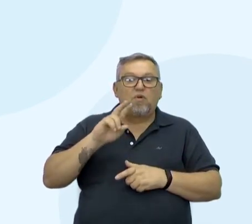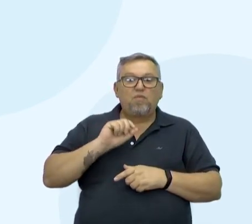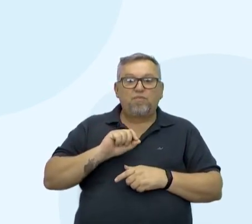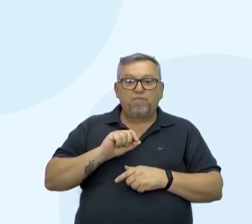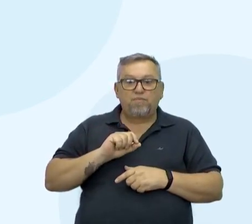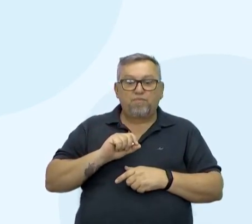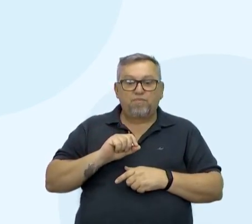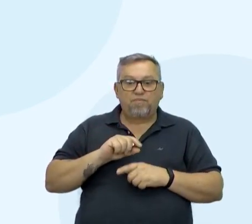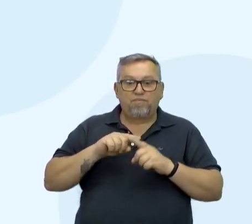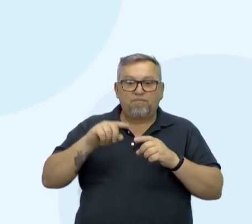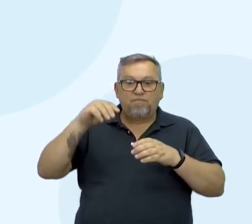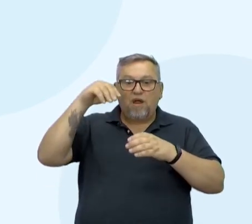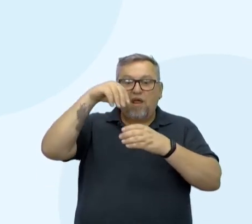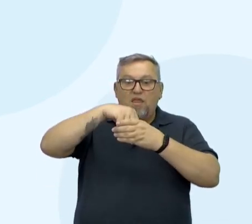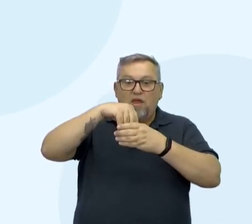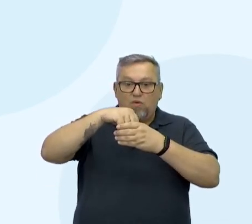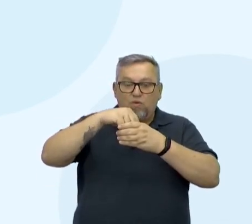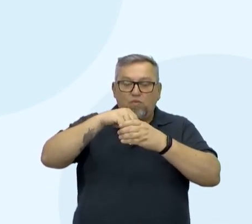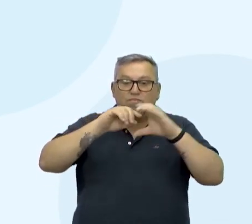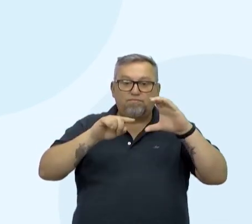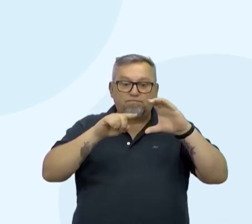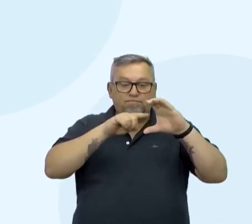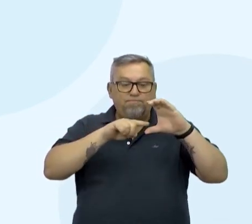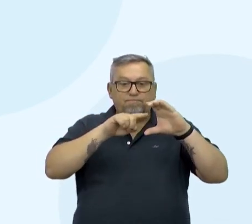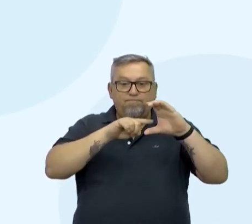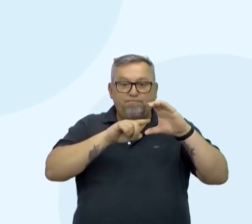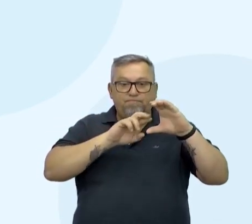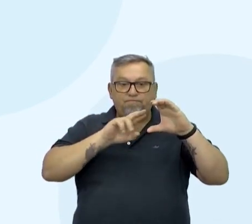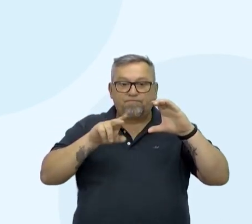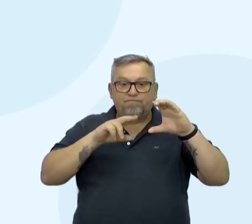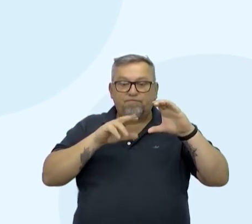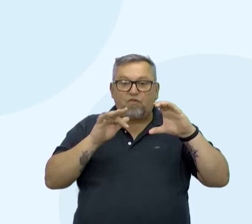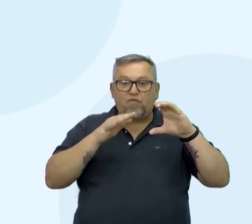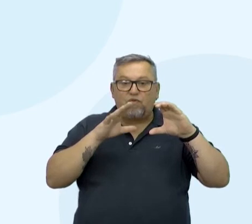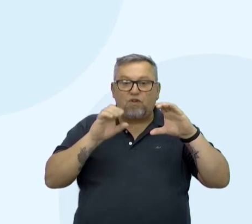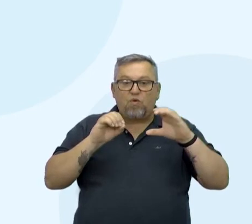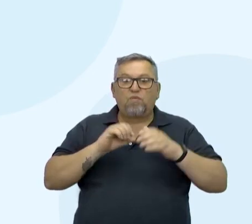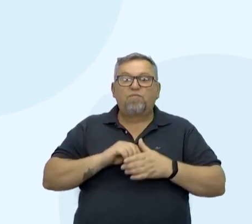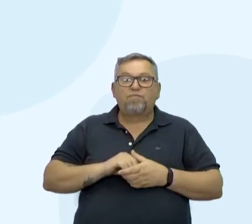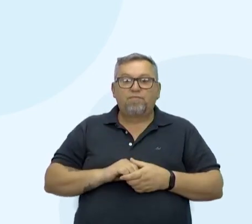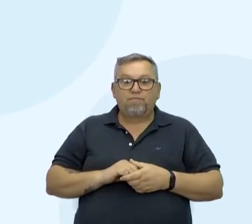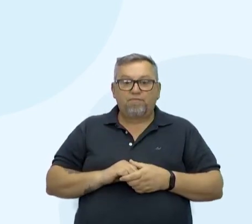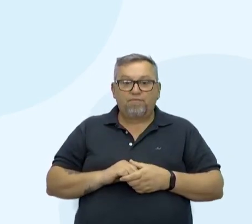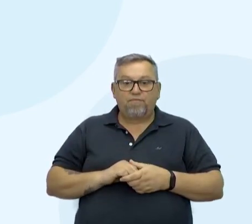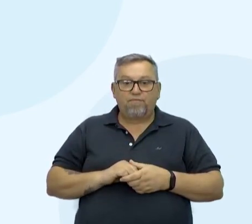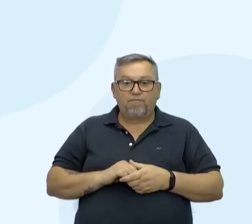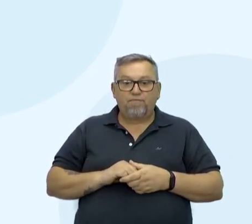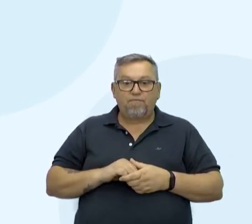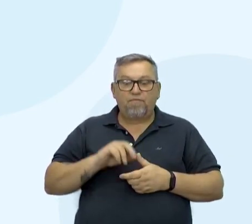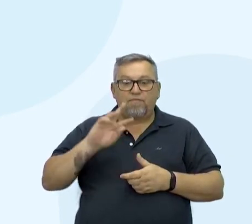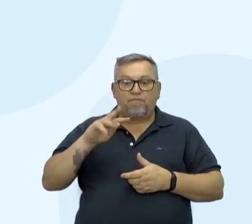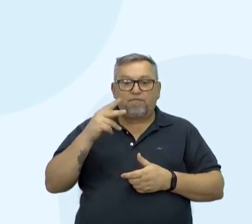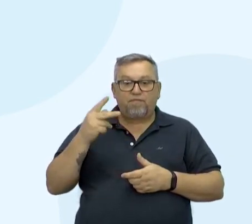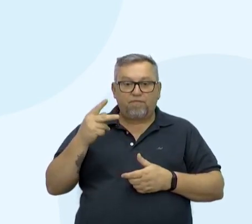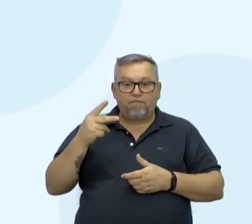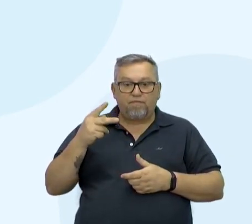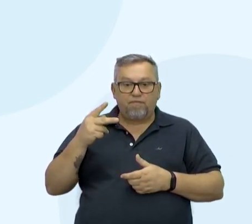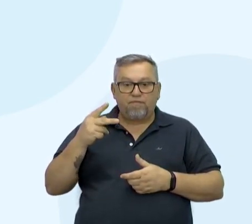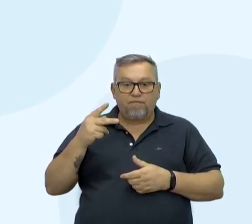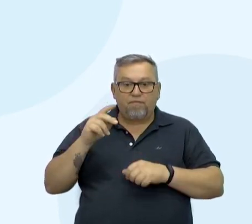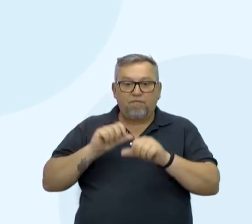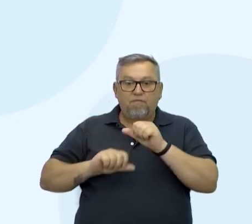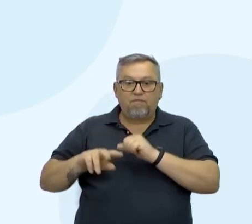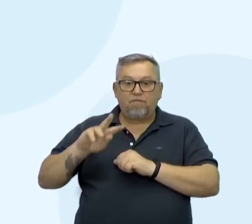No interior desse corpo tem reações de fusão nuclear. Hidrogênio se transformando